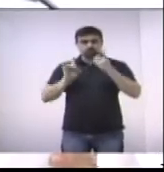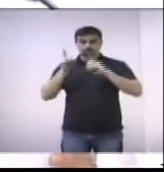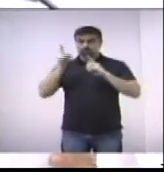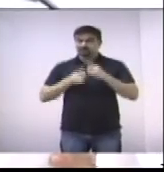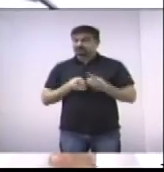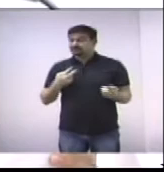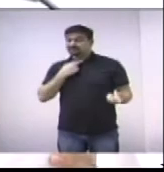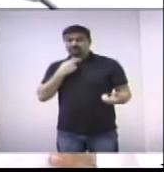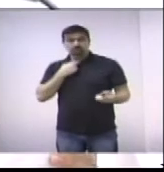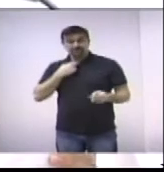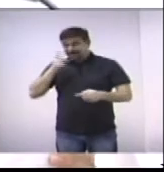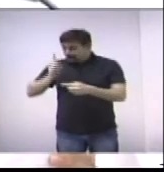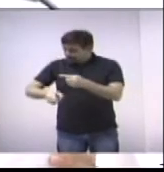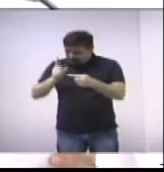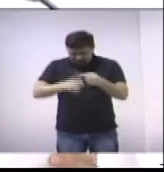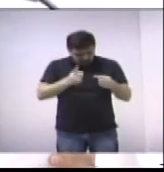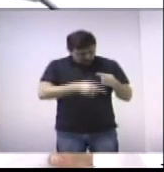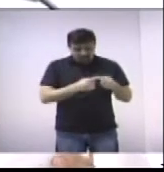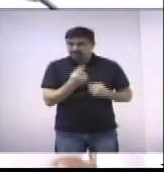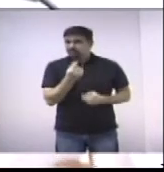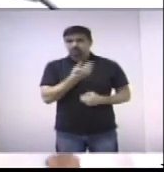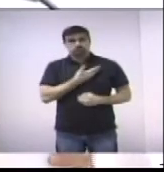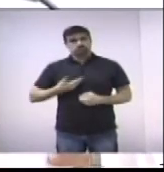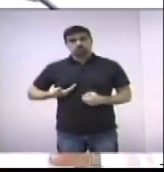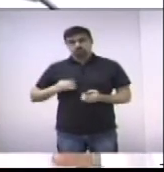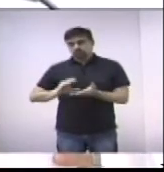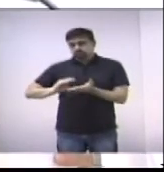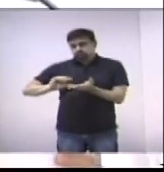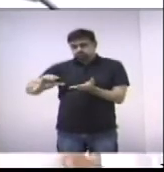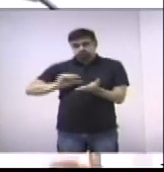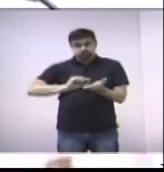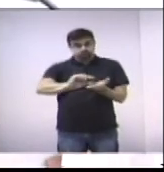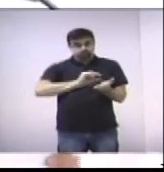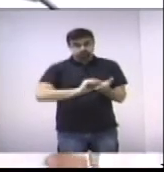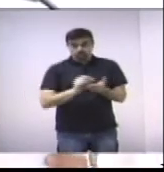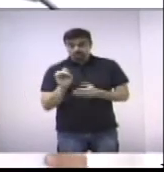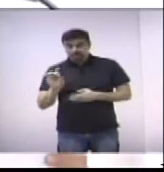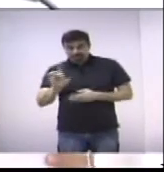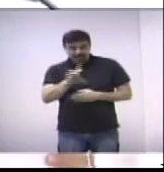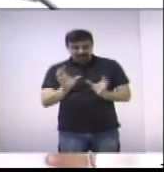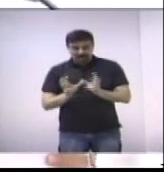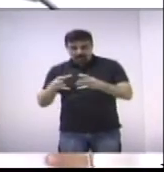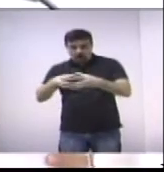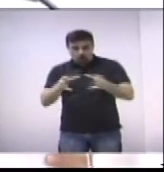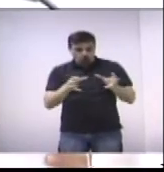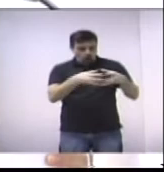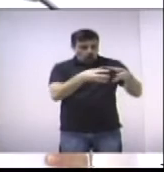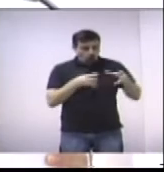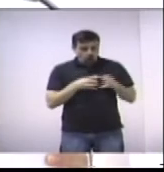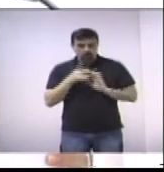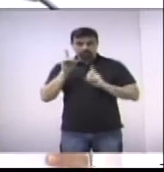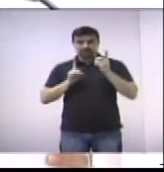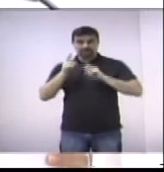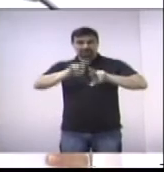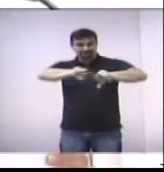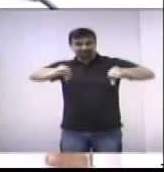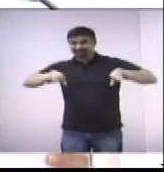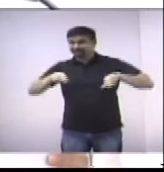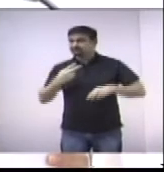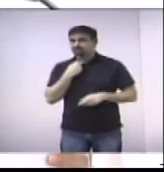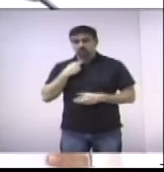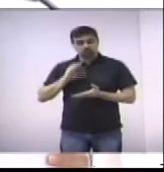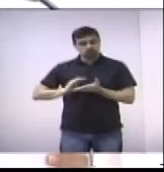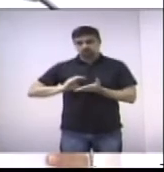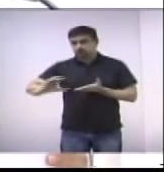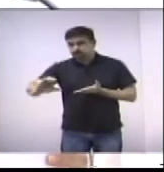encontravam impedidas de receberem tais recursos. Décimo. Na tentativa de camuflar a contratação de